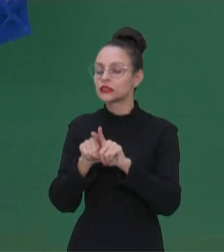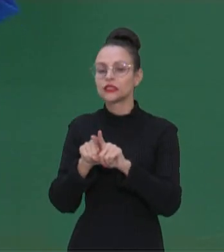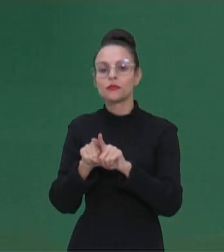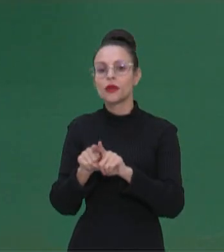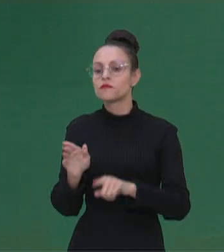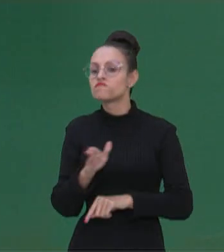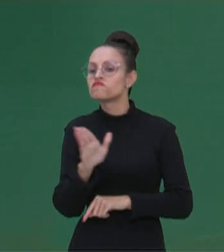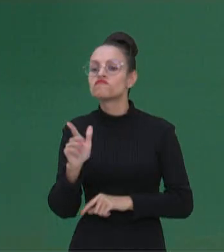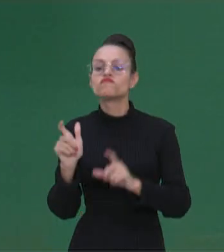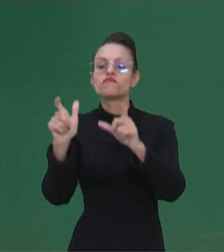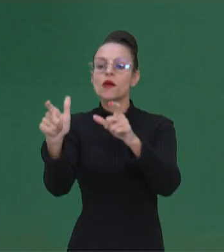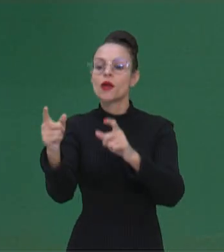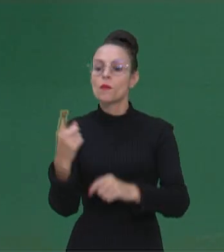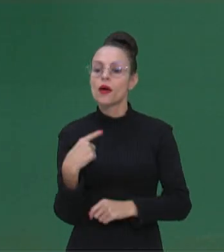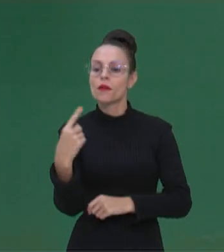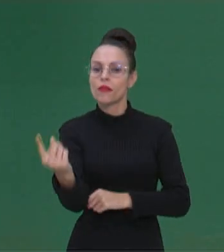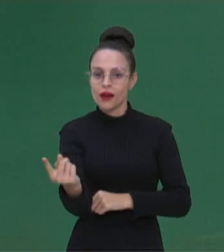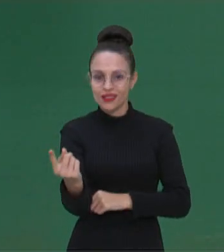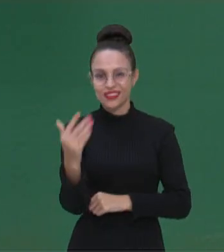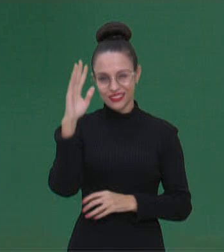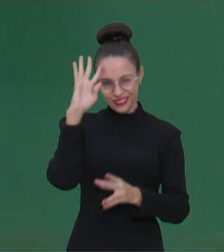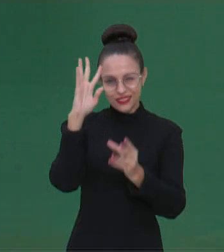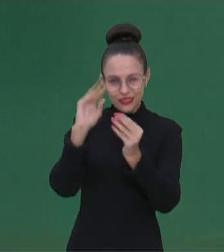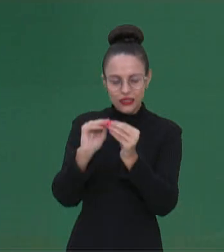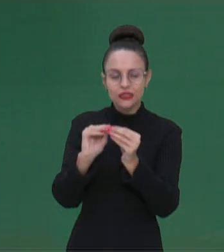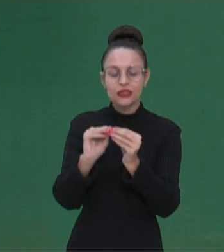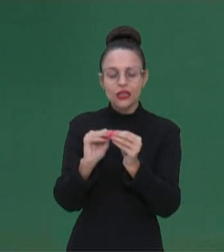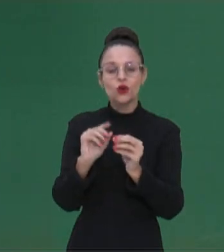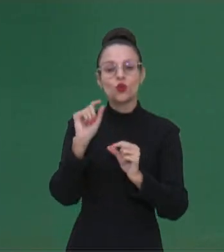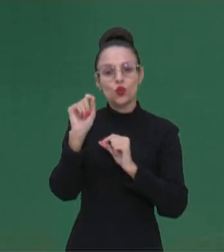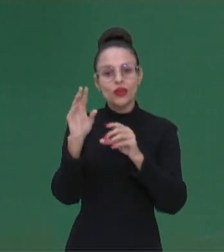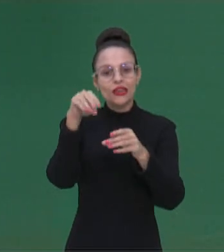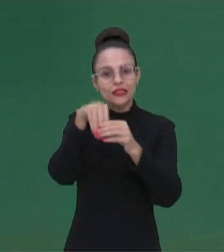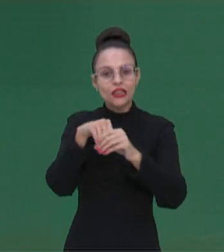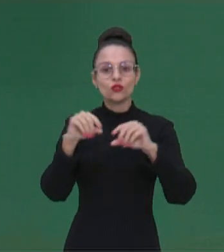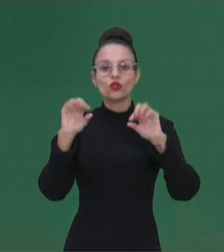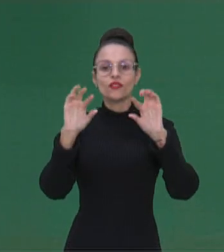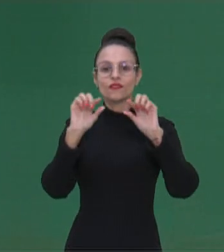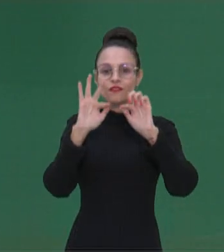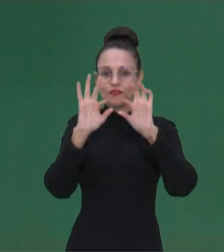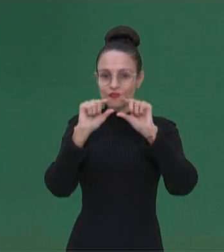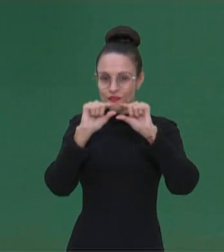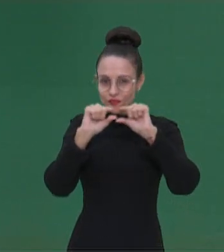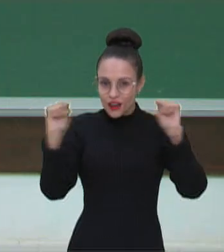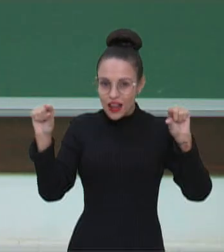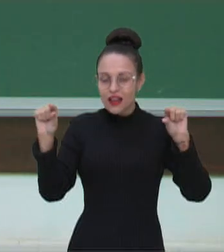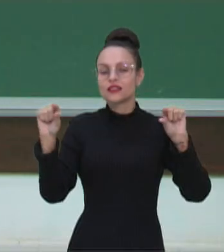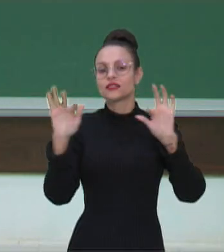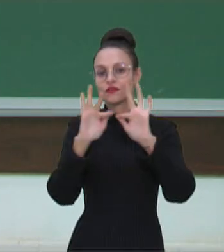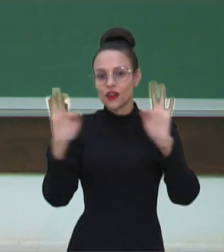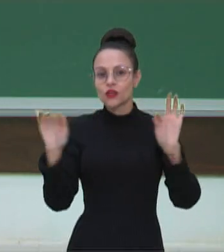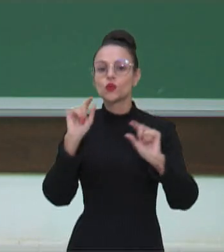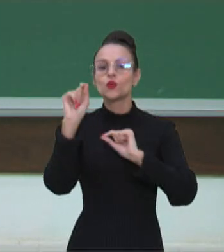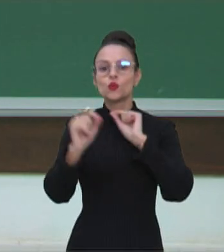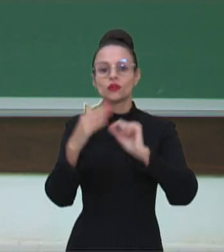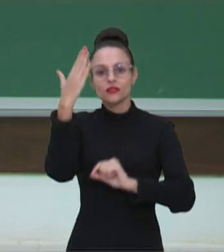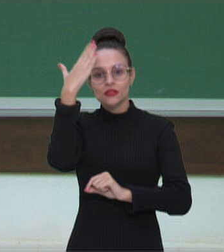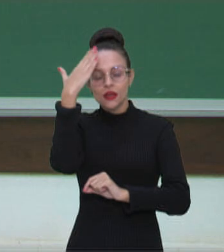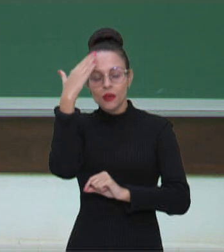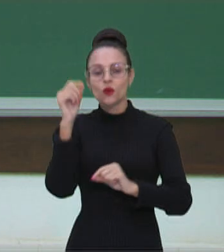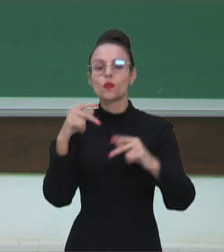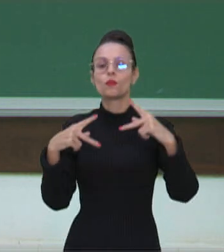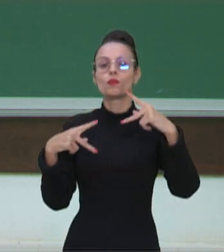pessoa para outra. Entendem? Então, assim, é dentro de uma frase que a gente vai saber o que